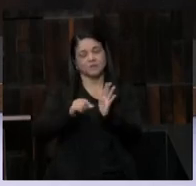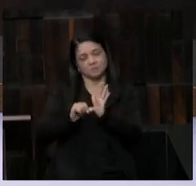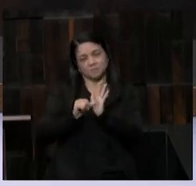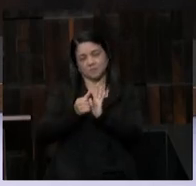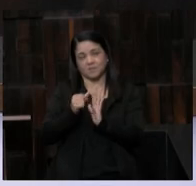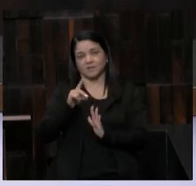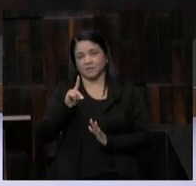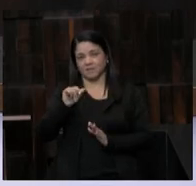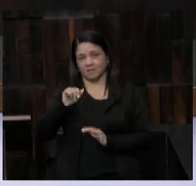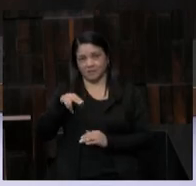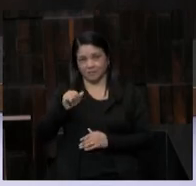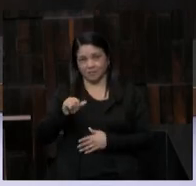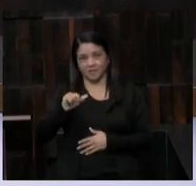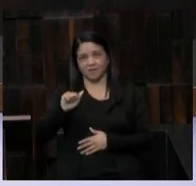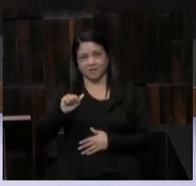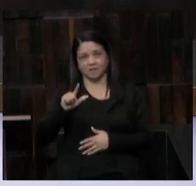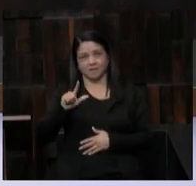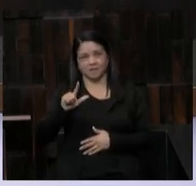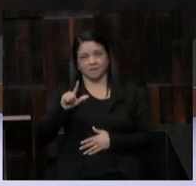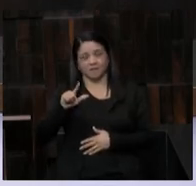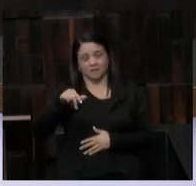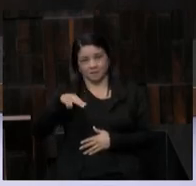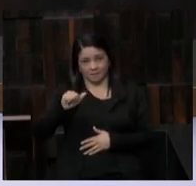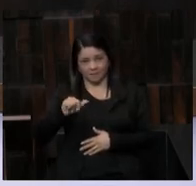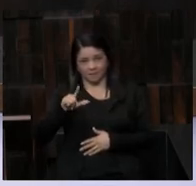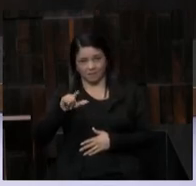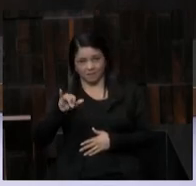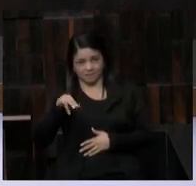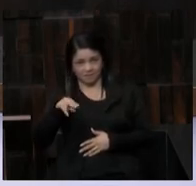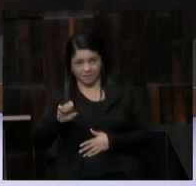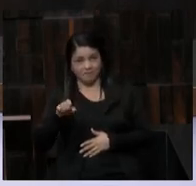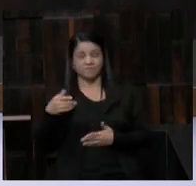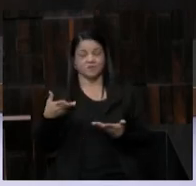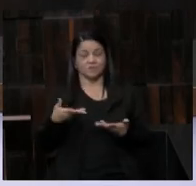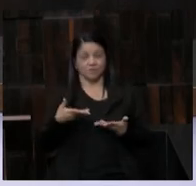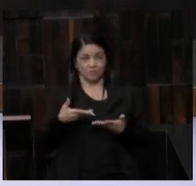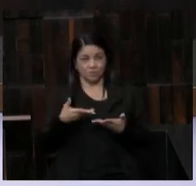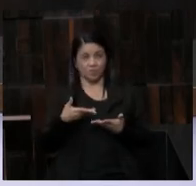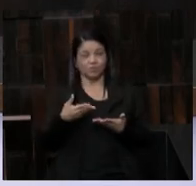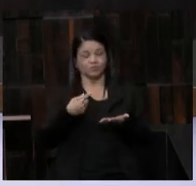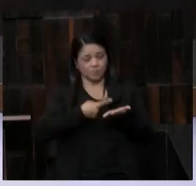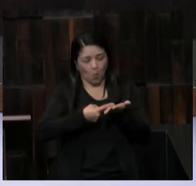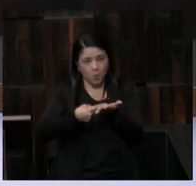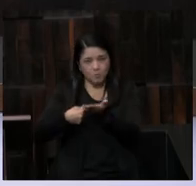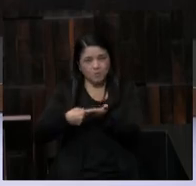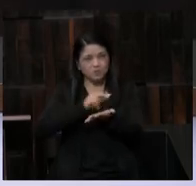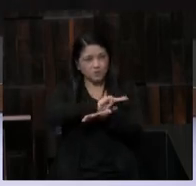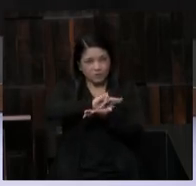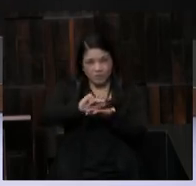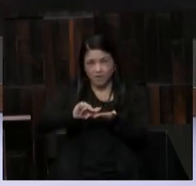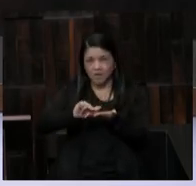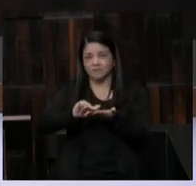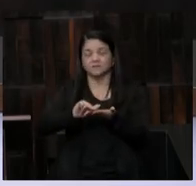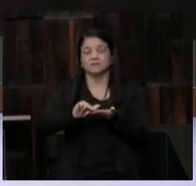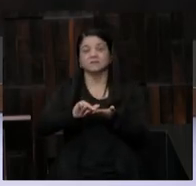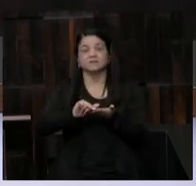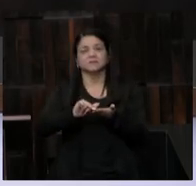primeira-dama, a Annaline, hoje, nesse dia, tendo tantas